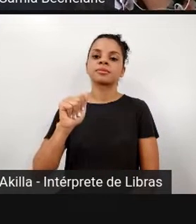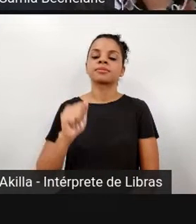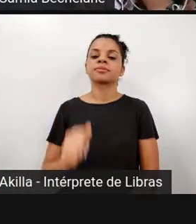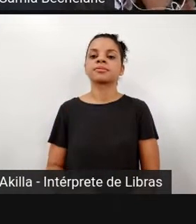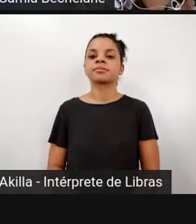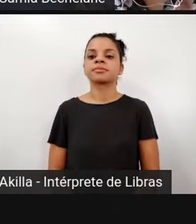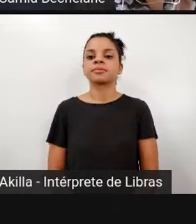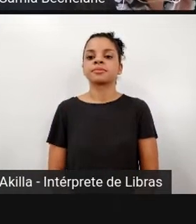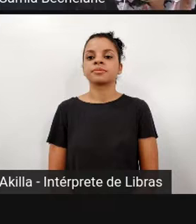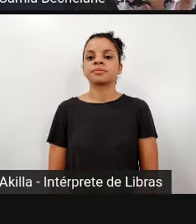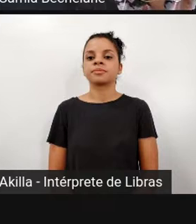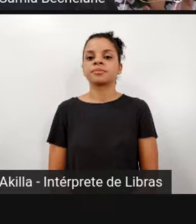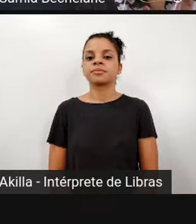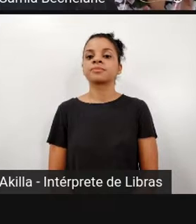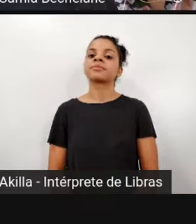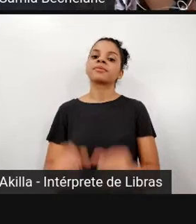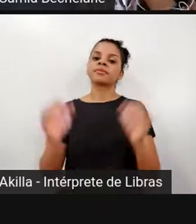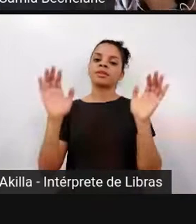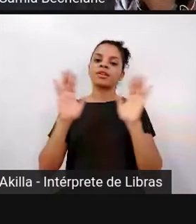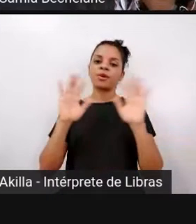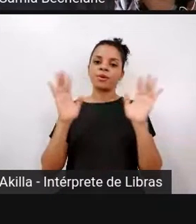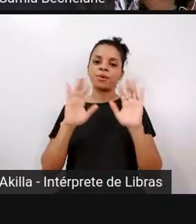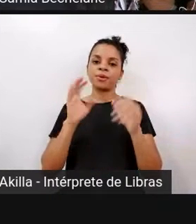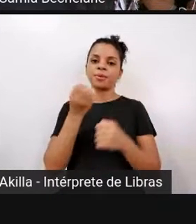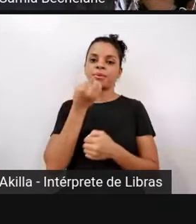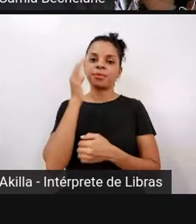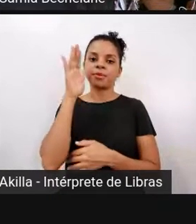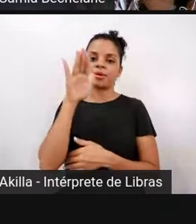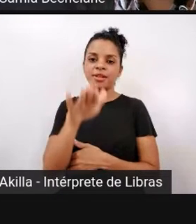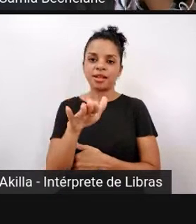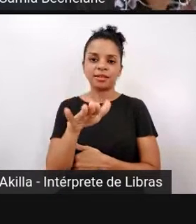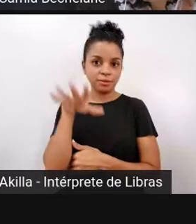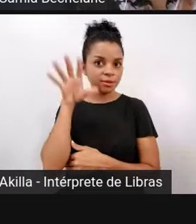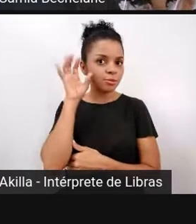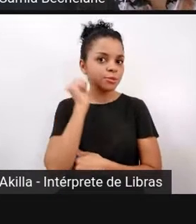Ei, André, oi pessoal, boa tarde, vocês me escutam bem?